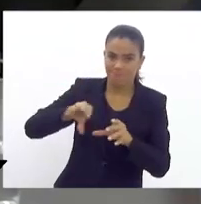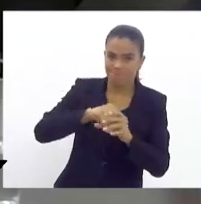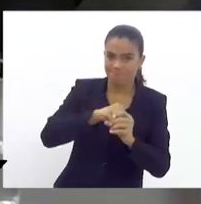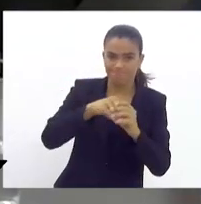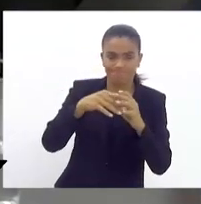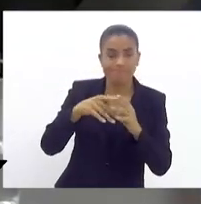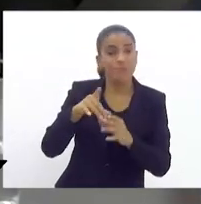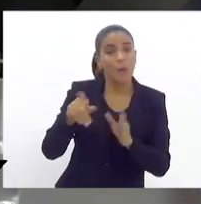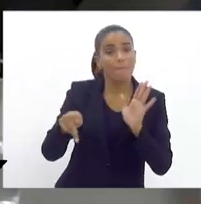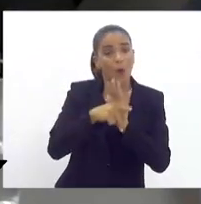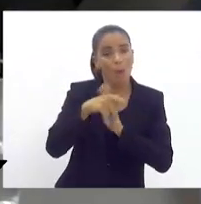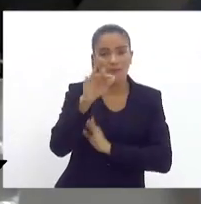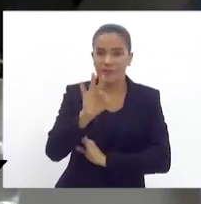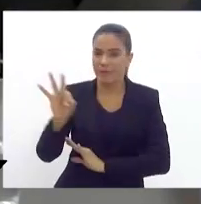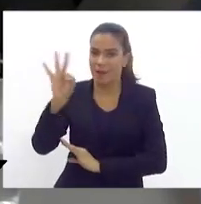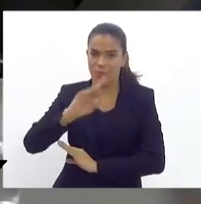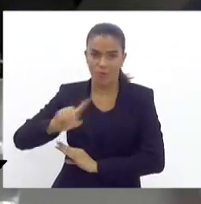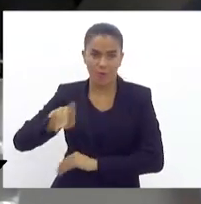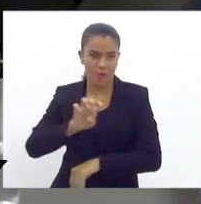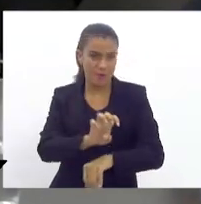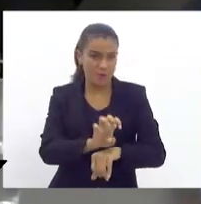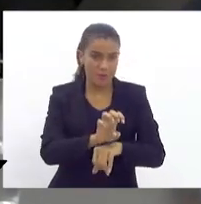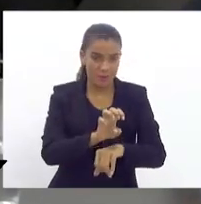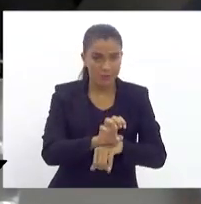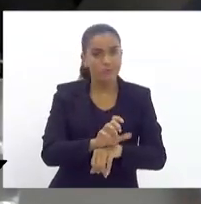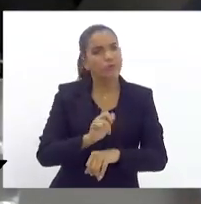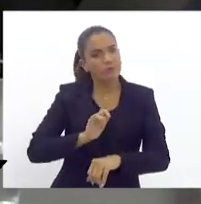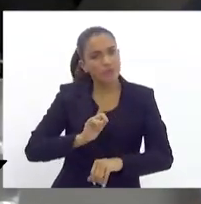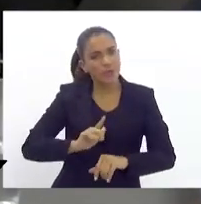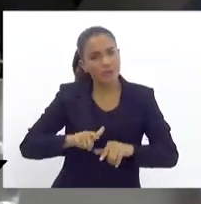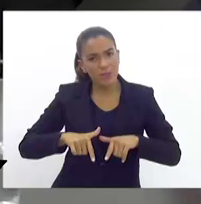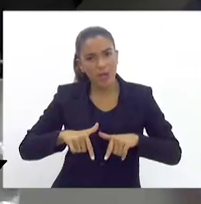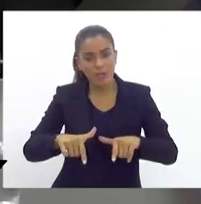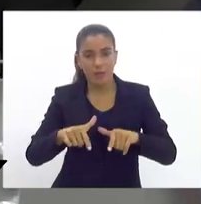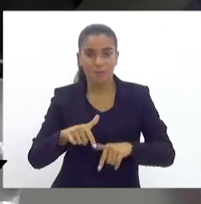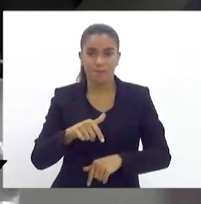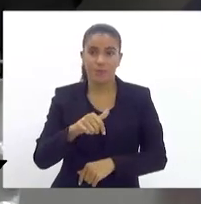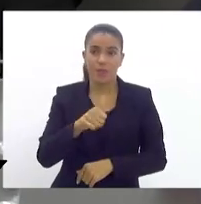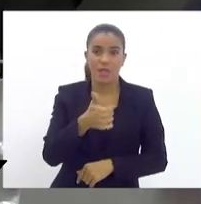não caberia à União. E aí a gente tem ações, né, de